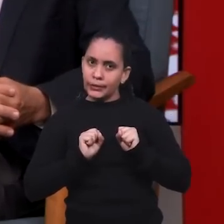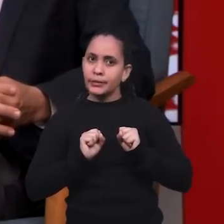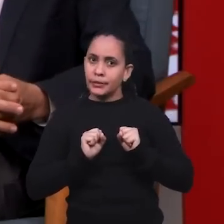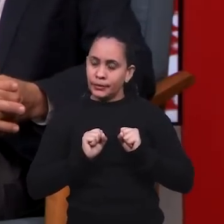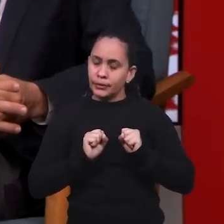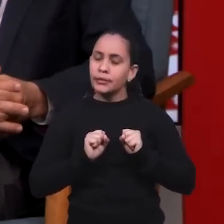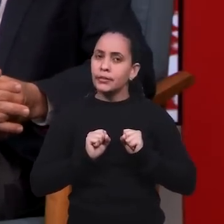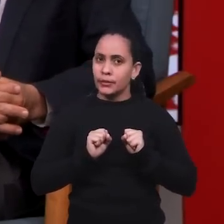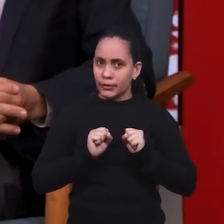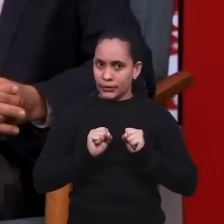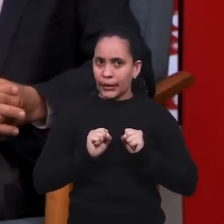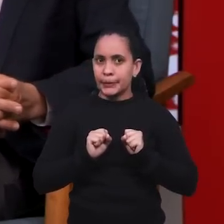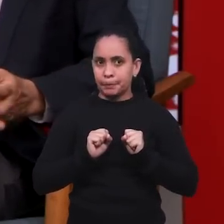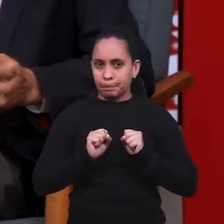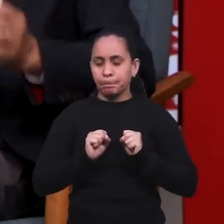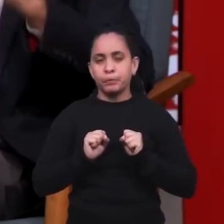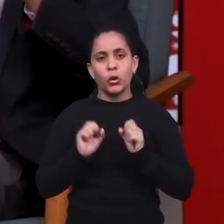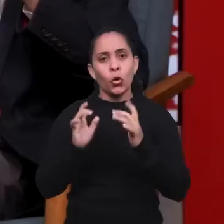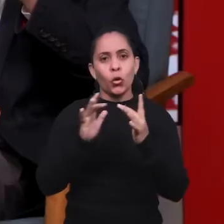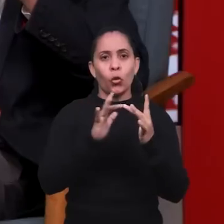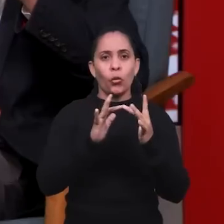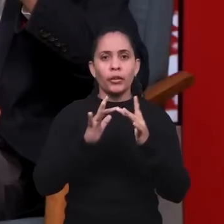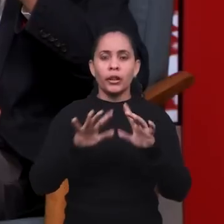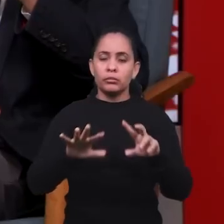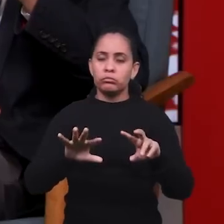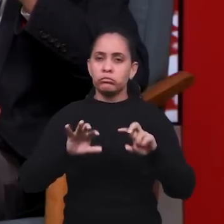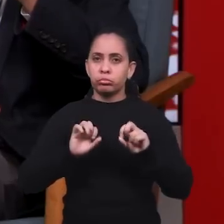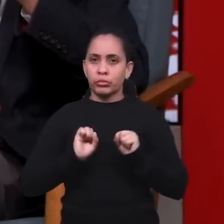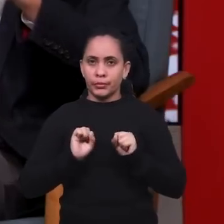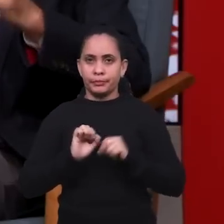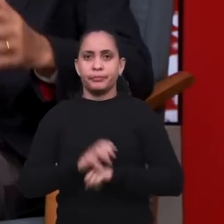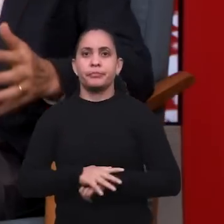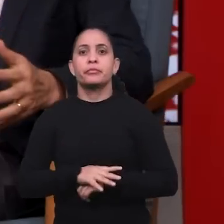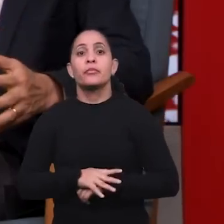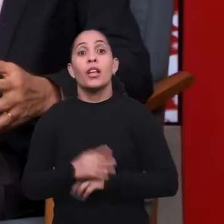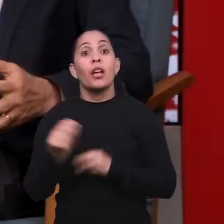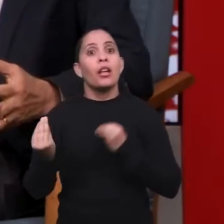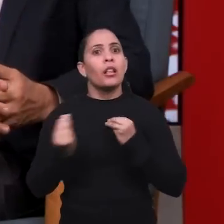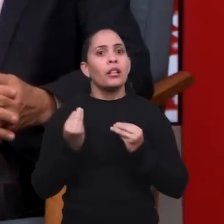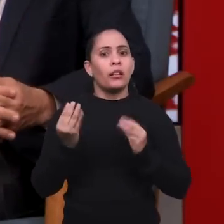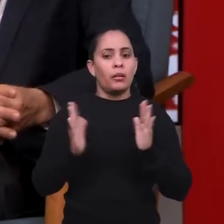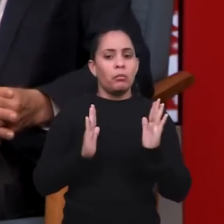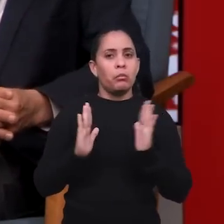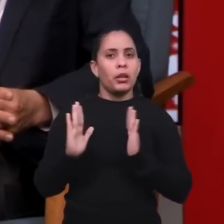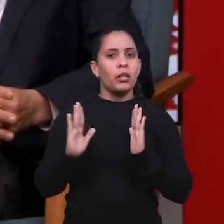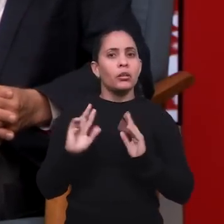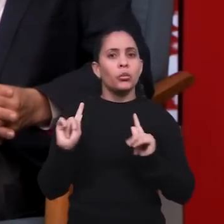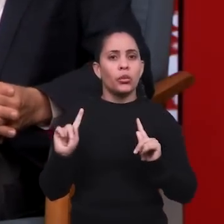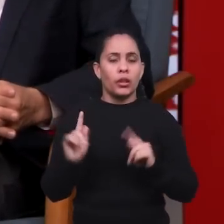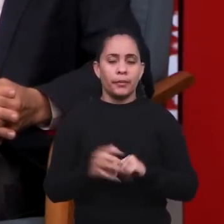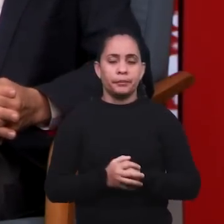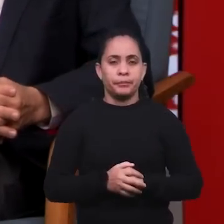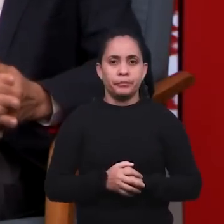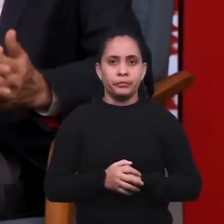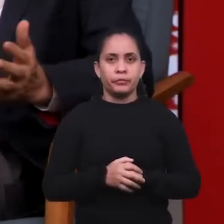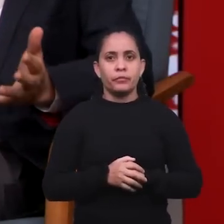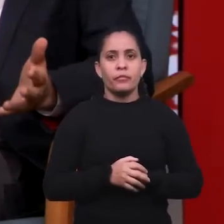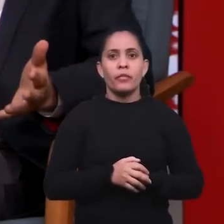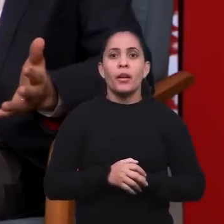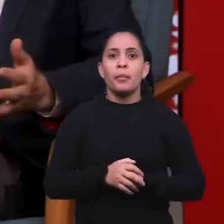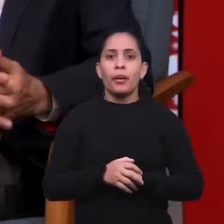os seus contágios. Então, o que se fazia naquela época para